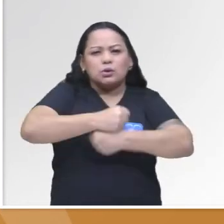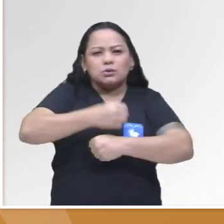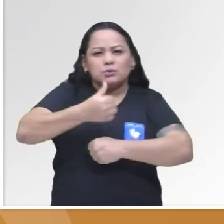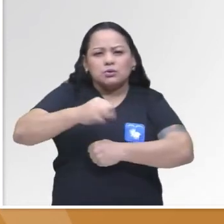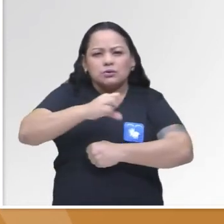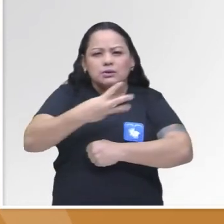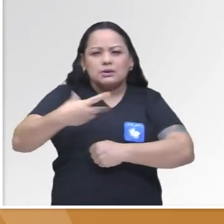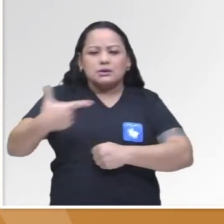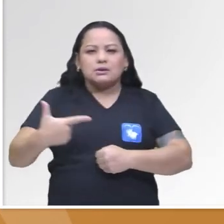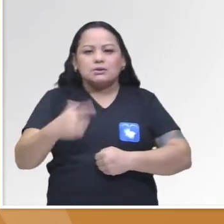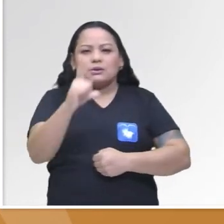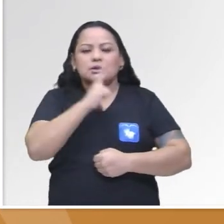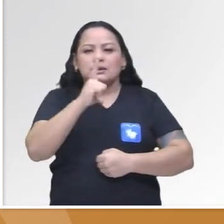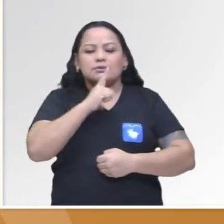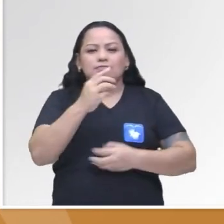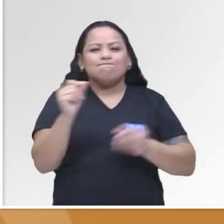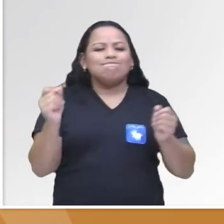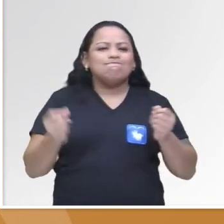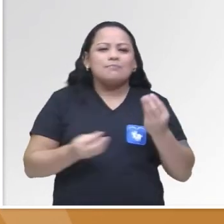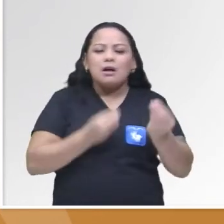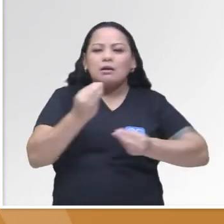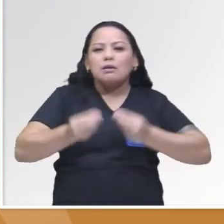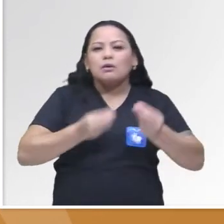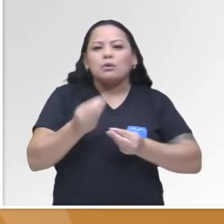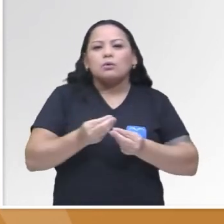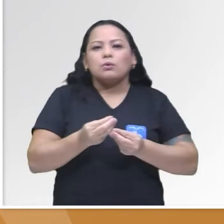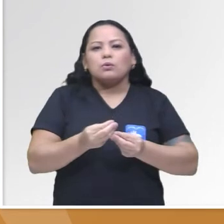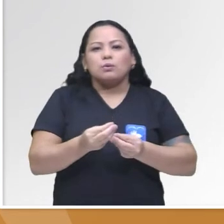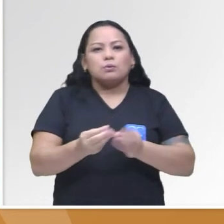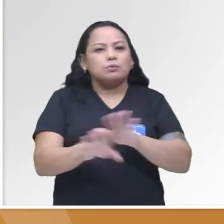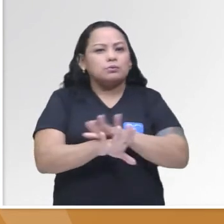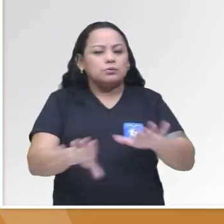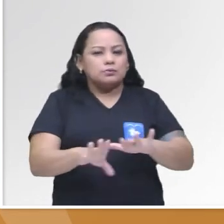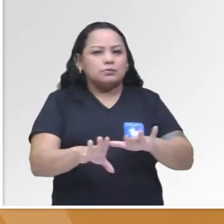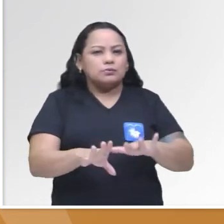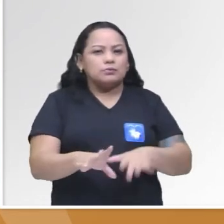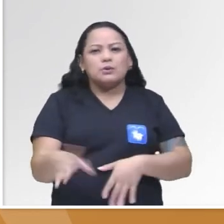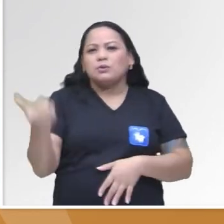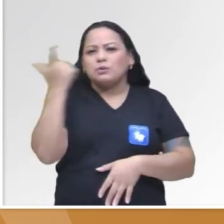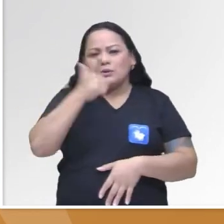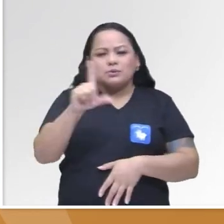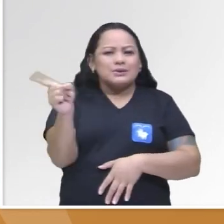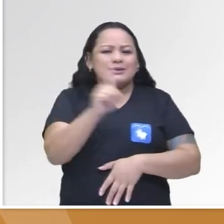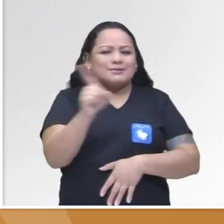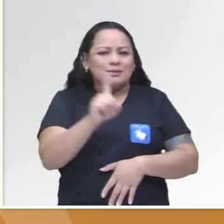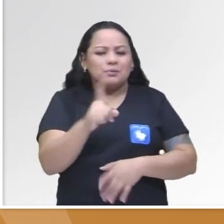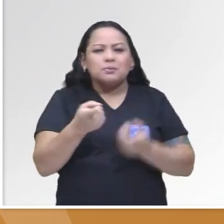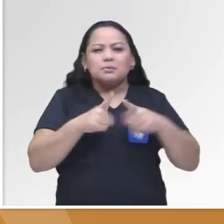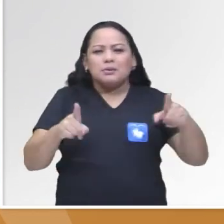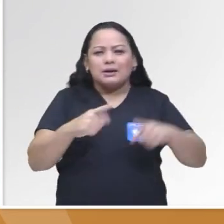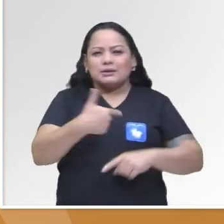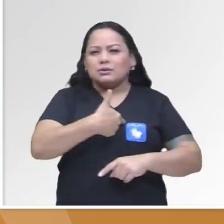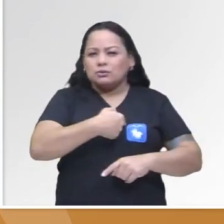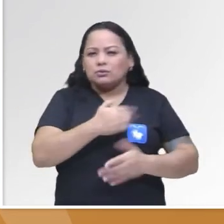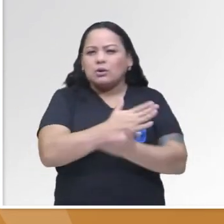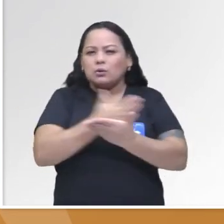1932 vai ser, derrotada. Não conseguirão ter sucesso, mas o Getúlio Vargas já começou a arquitetar o processo